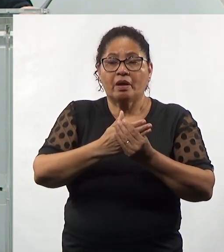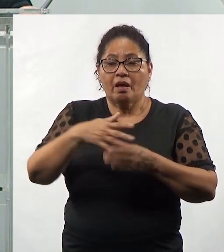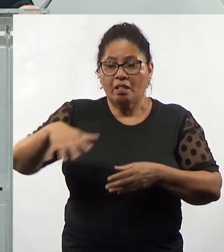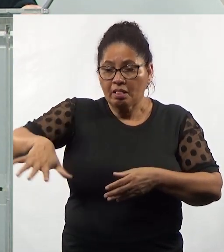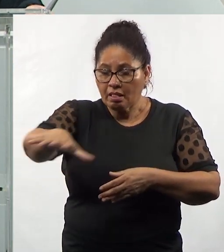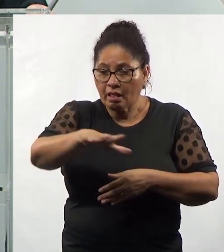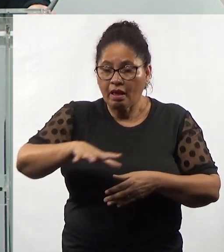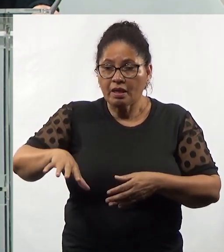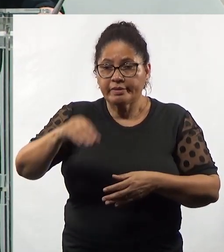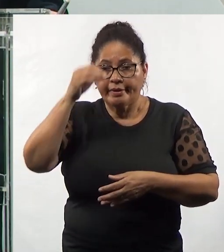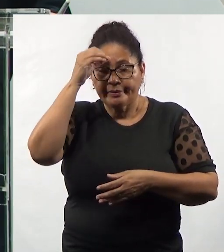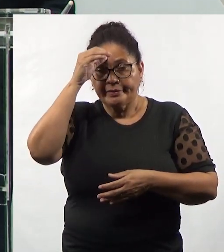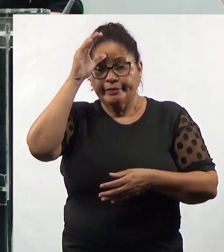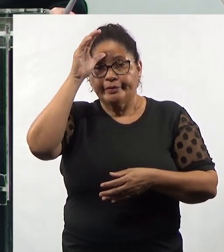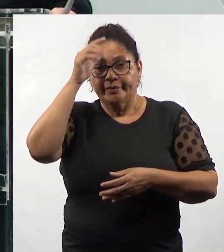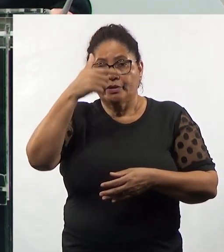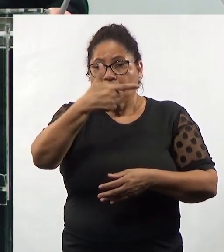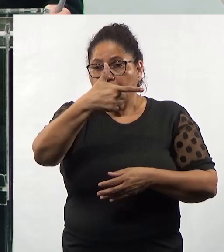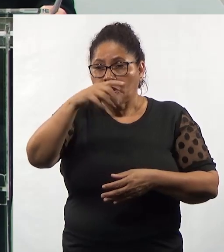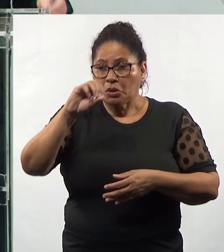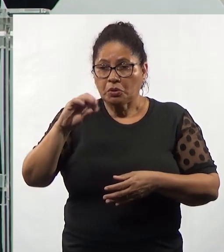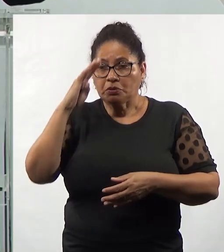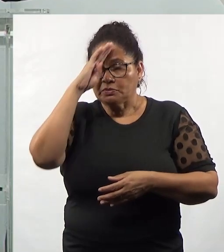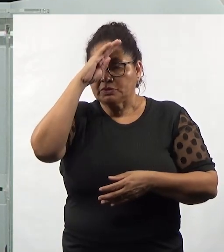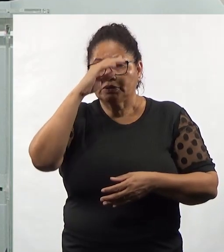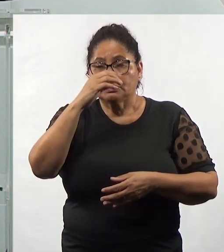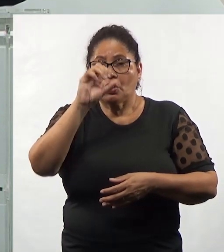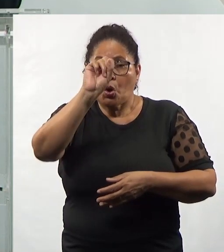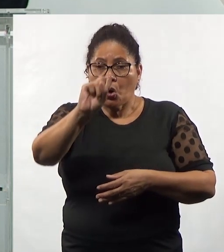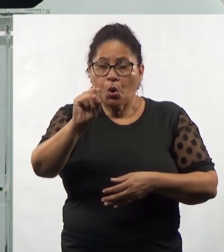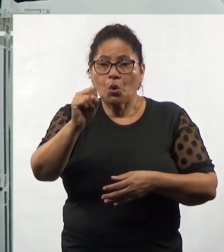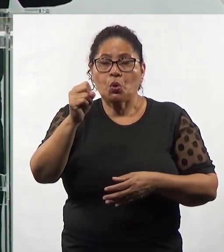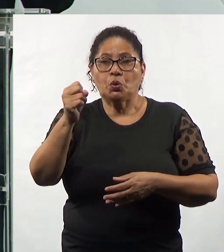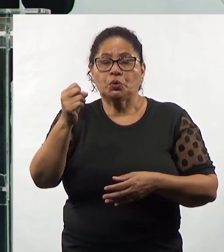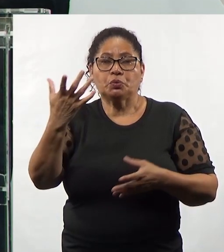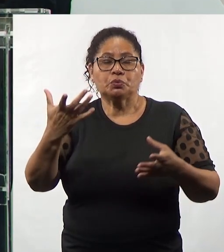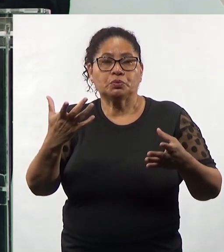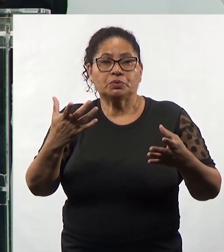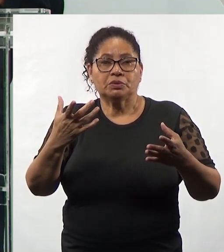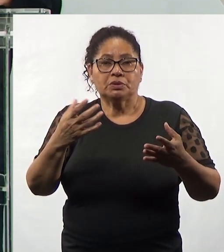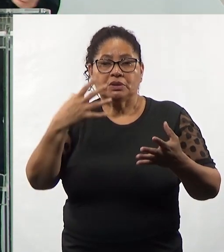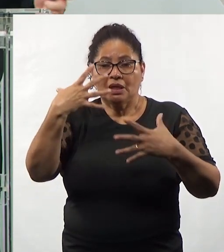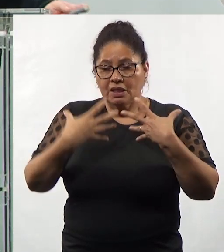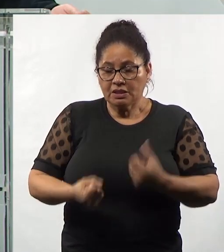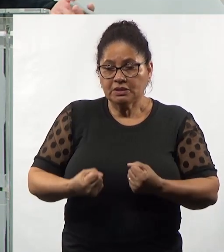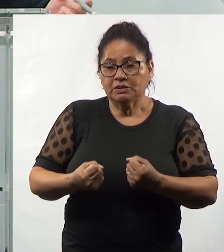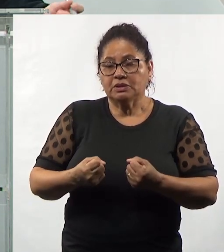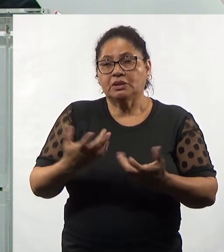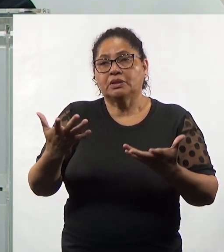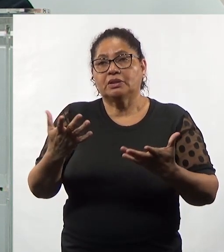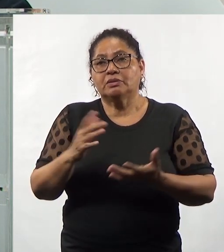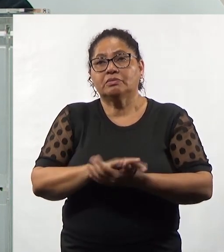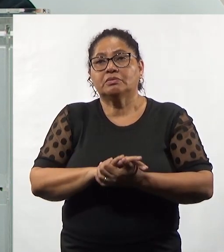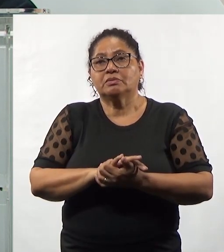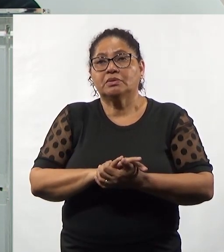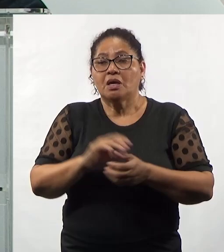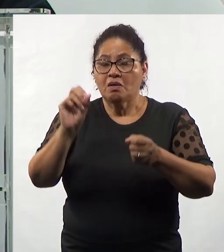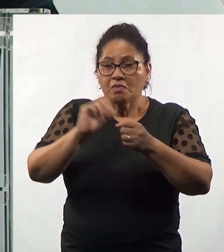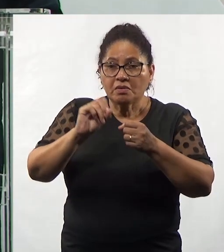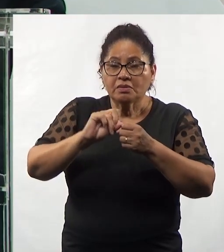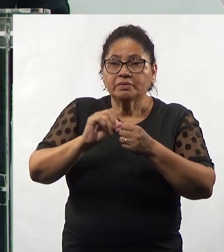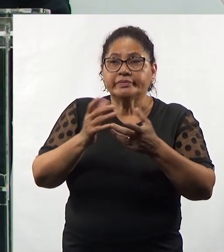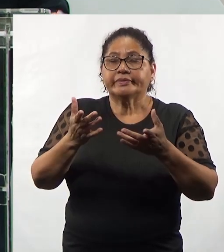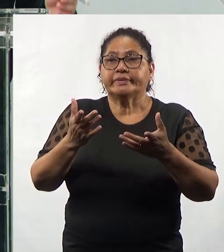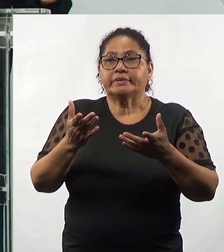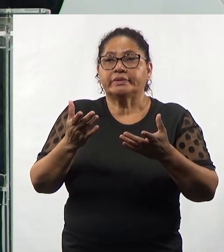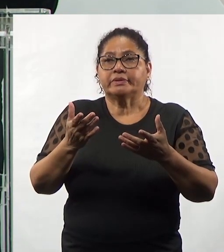conhecimento, 12 princípios, 8 domínios, utilizando a 6ª e a 7ª edição, e vamos